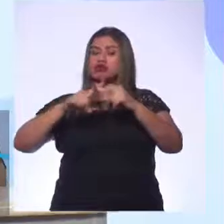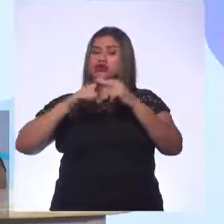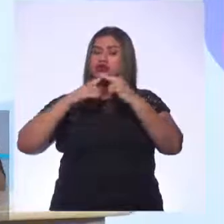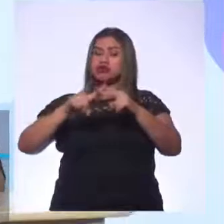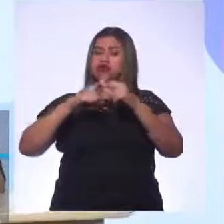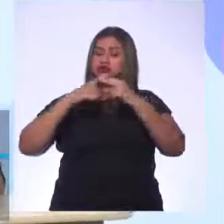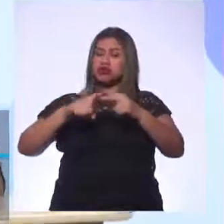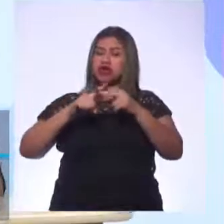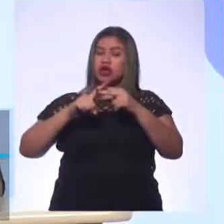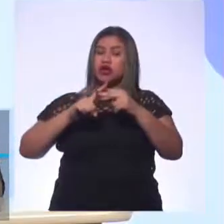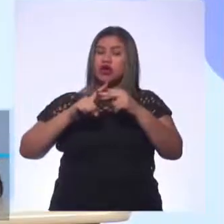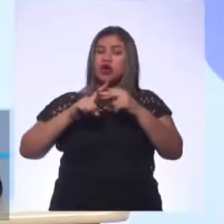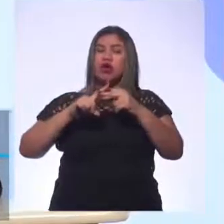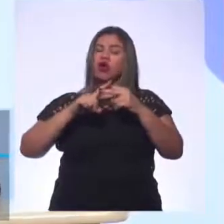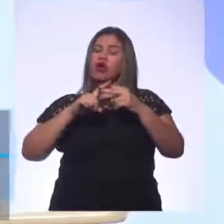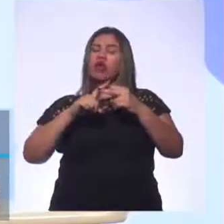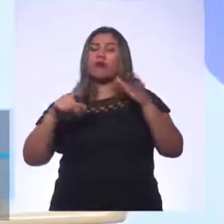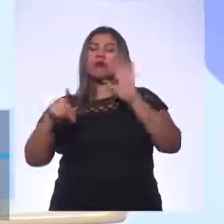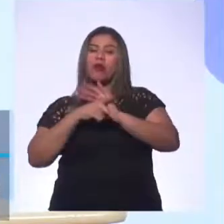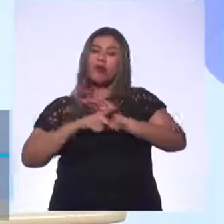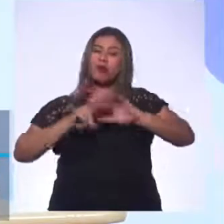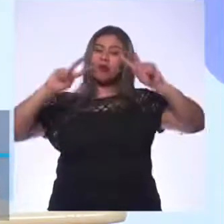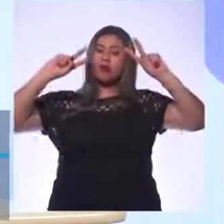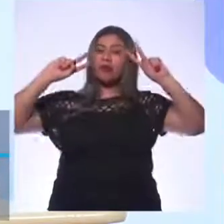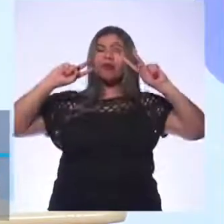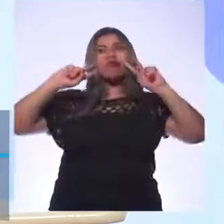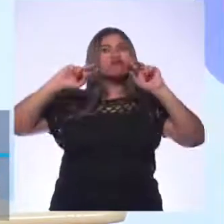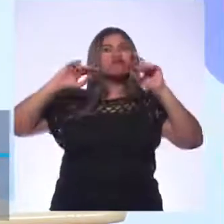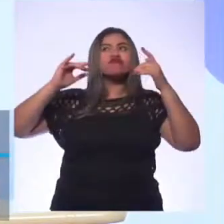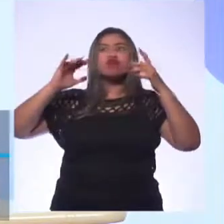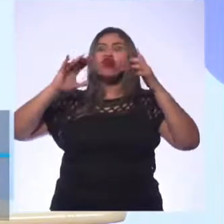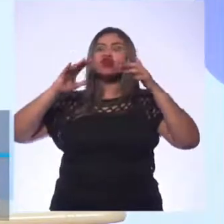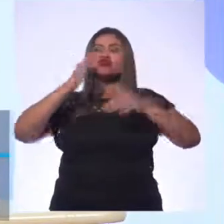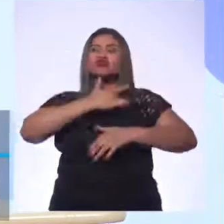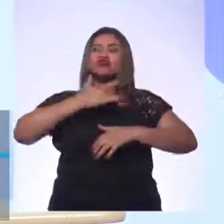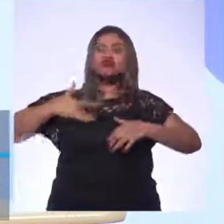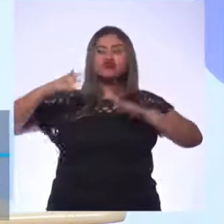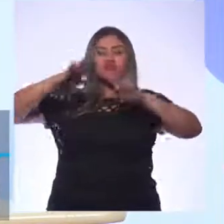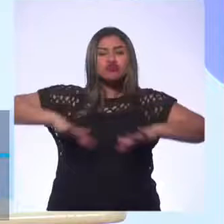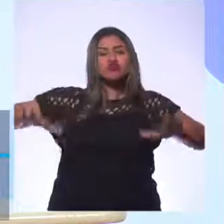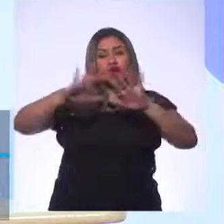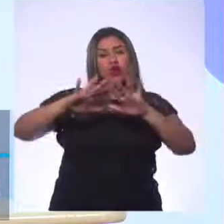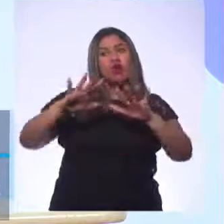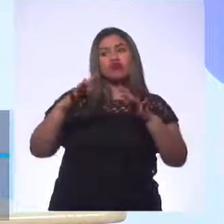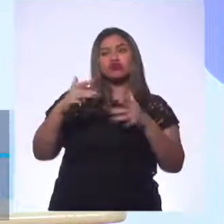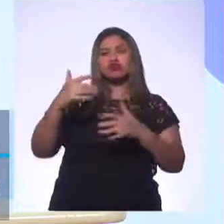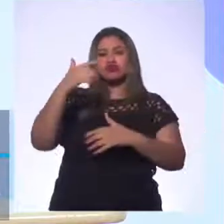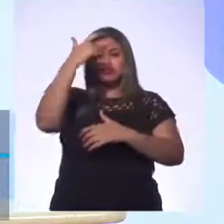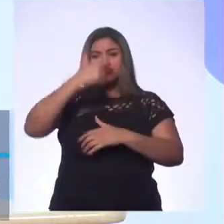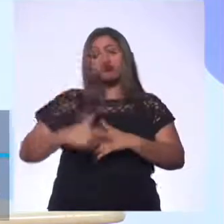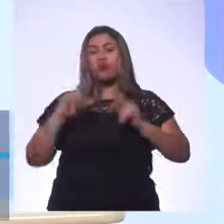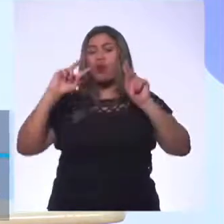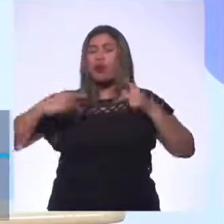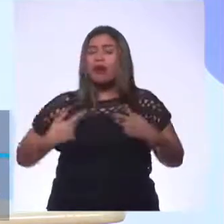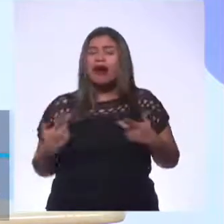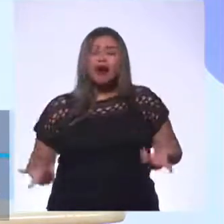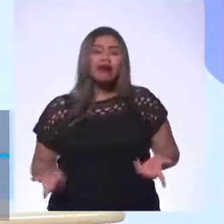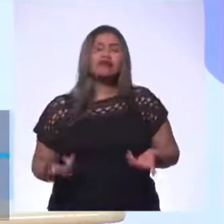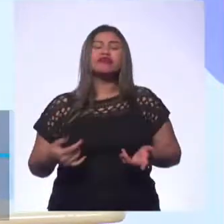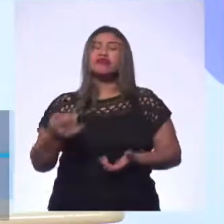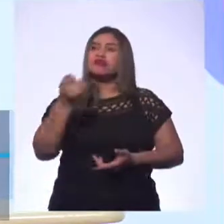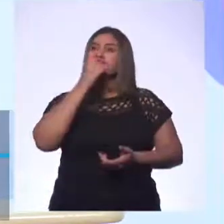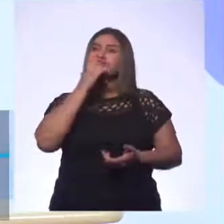do corpo de um ser humano sim. E do bem-estar coletivo sem exageros. Um